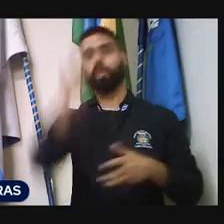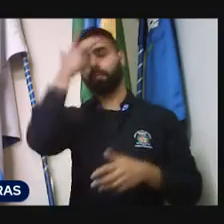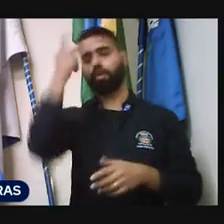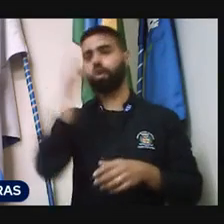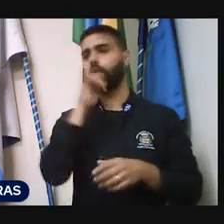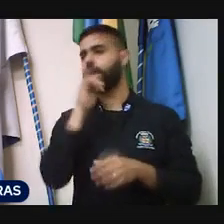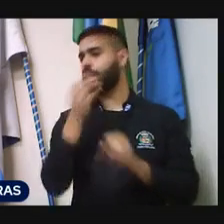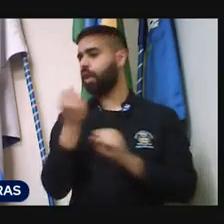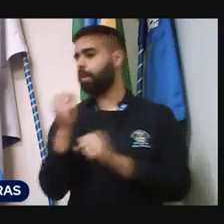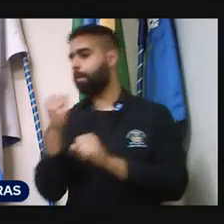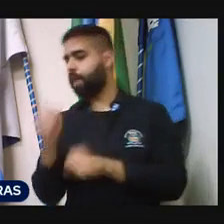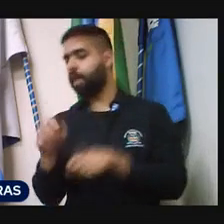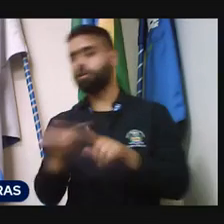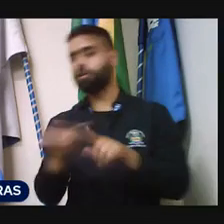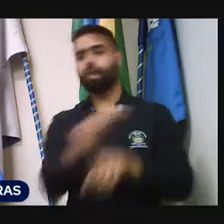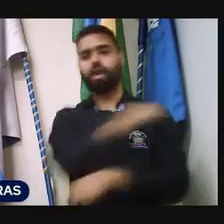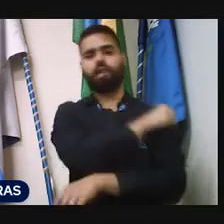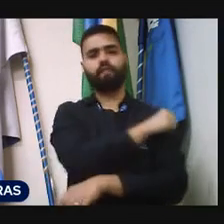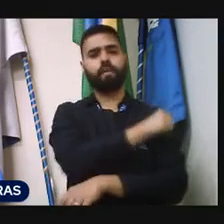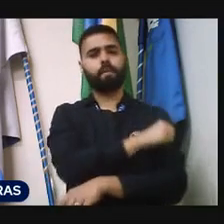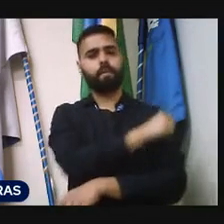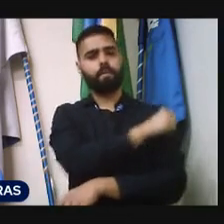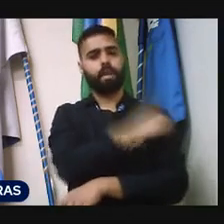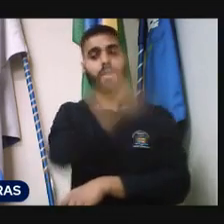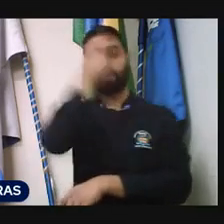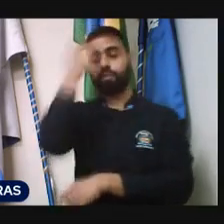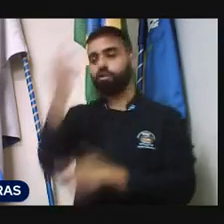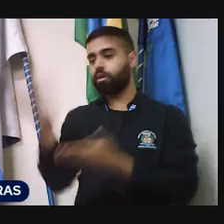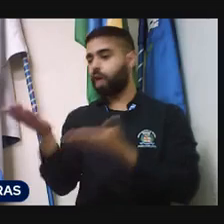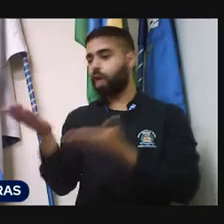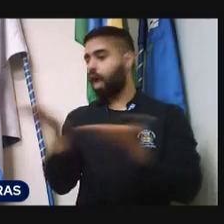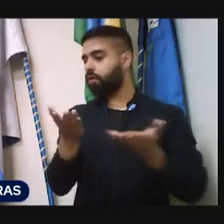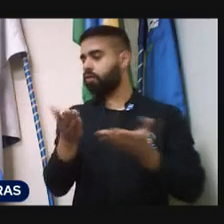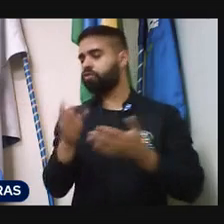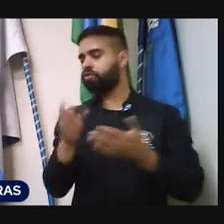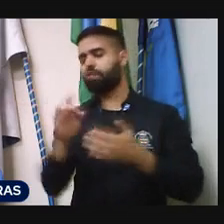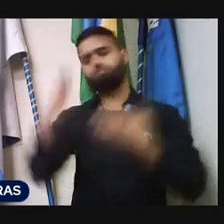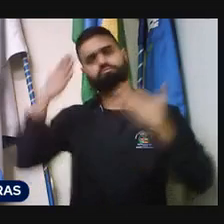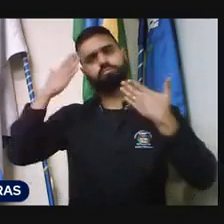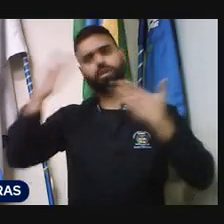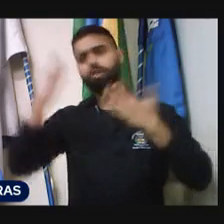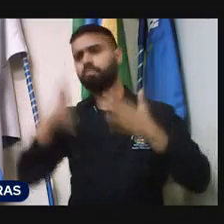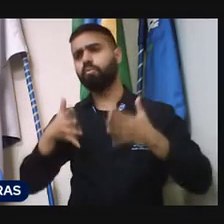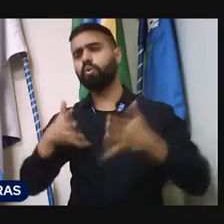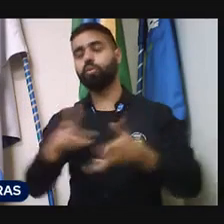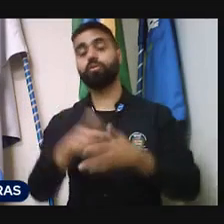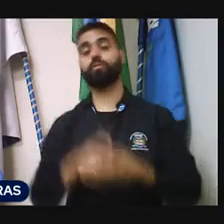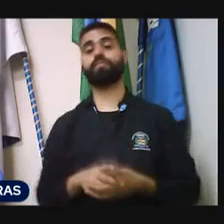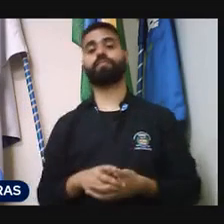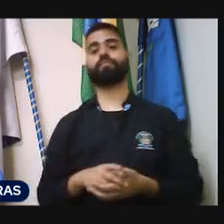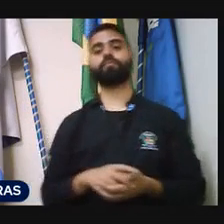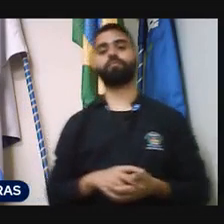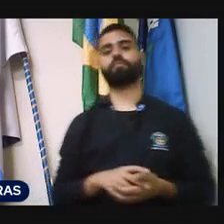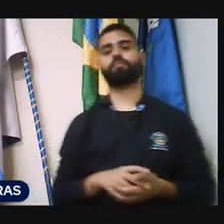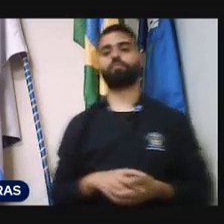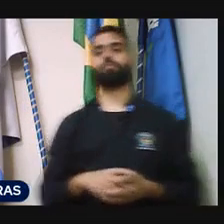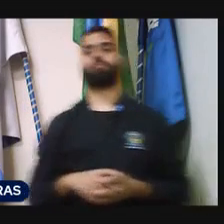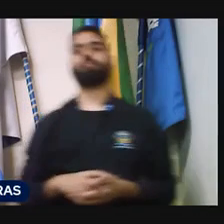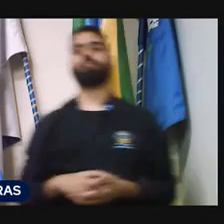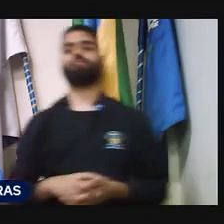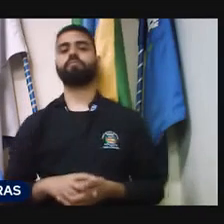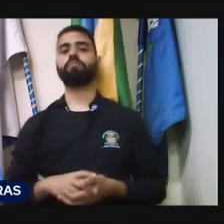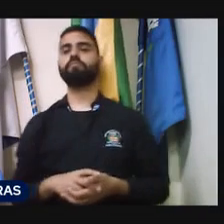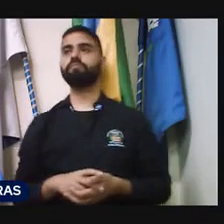técnico de enfermagem enfermeiro o pessoal da recepção eu só tenho agradecer a vocês por tudo sei da dificuldade